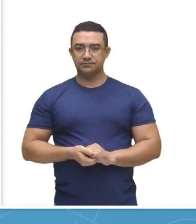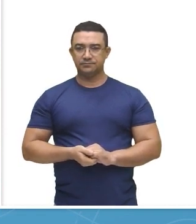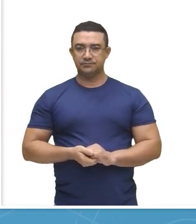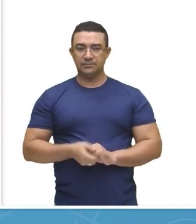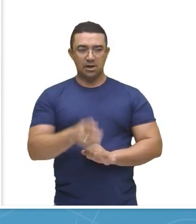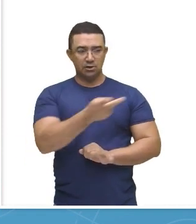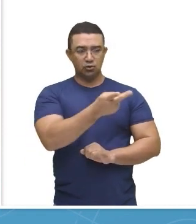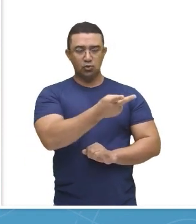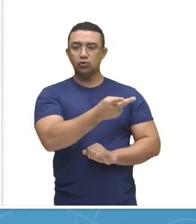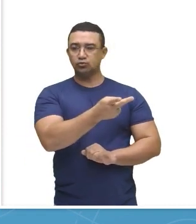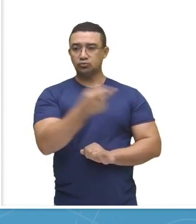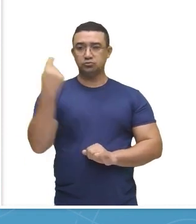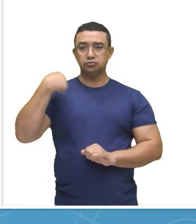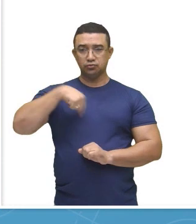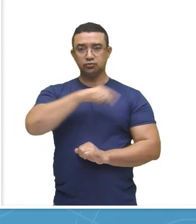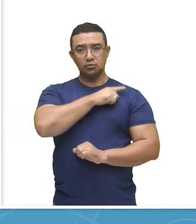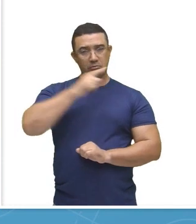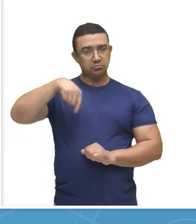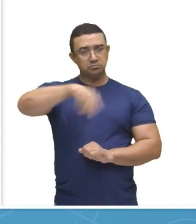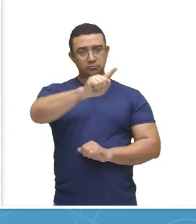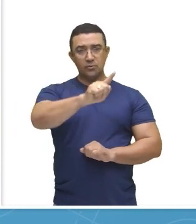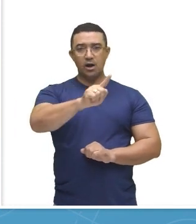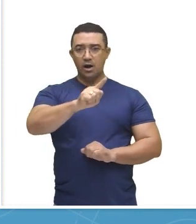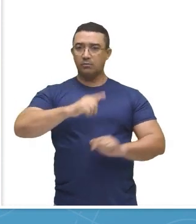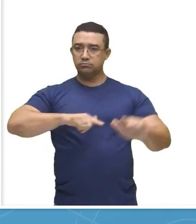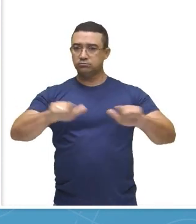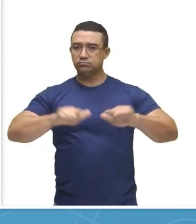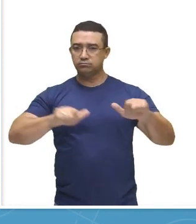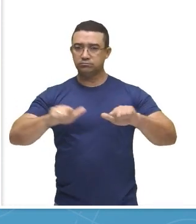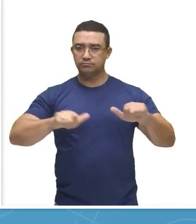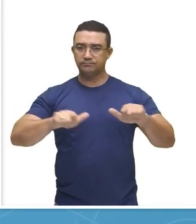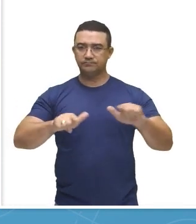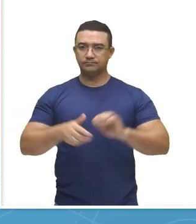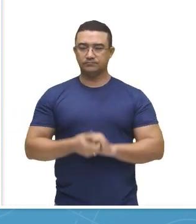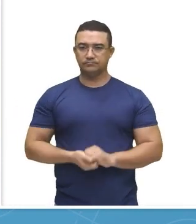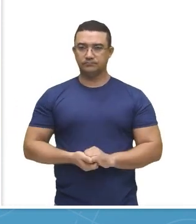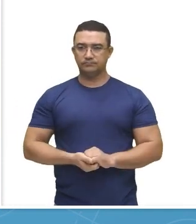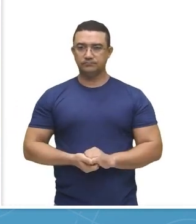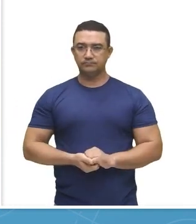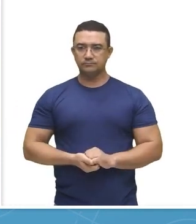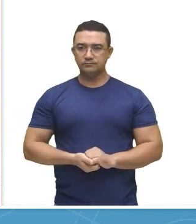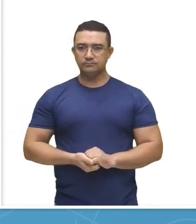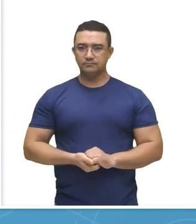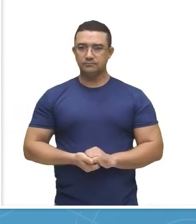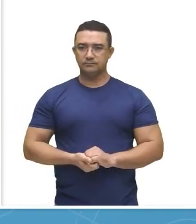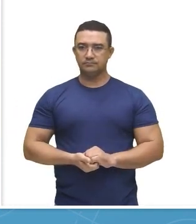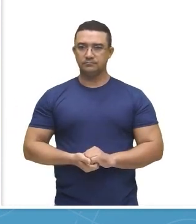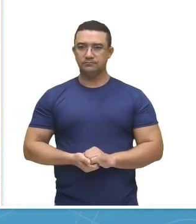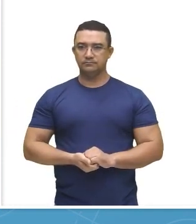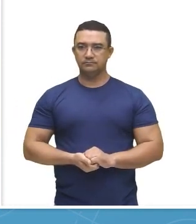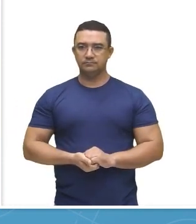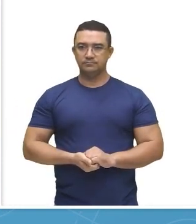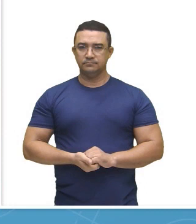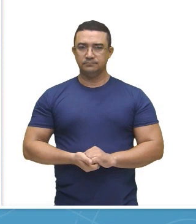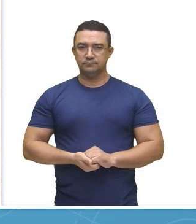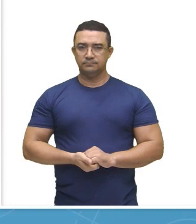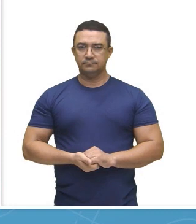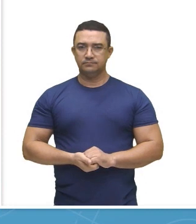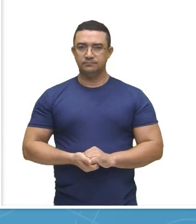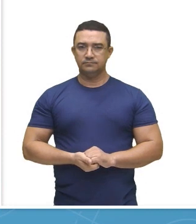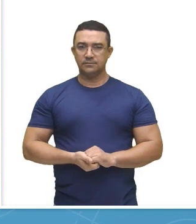we are gonna work, ou we are going to work. Quer dizer que nós vamos trabalhar, tem to be,